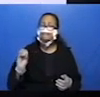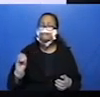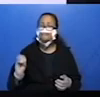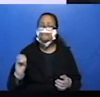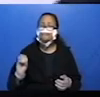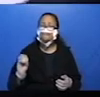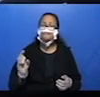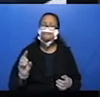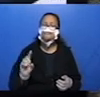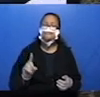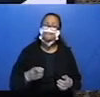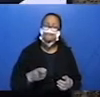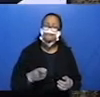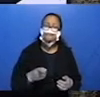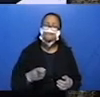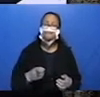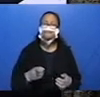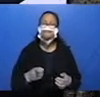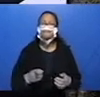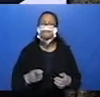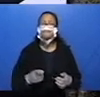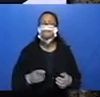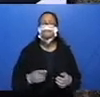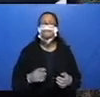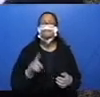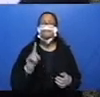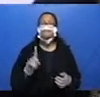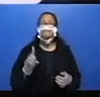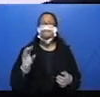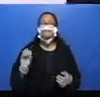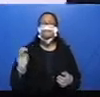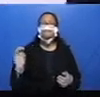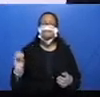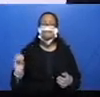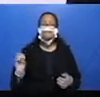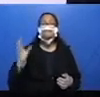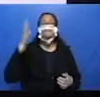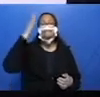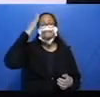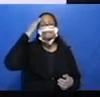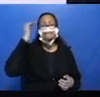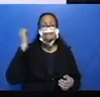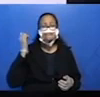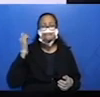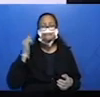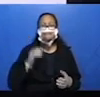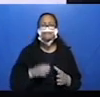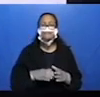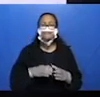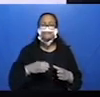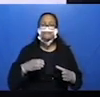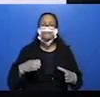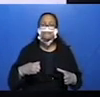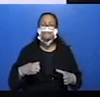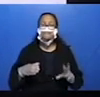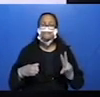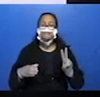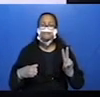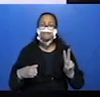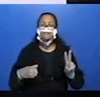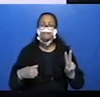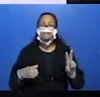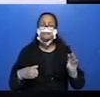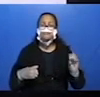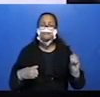150. Então eu já vou jogar 100, porque eu sei que 100 vai aumentar 2 zeros. Olha lá, ó, 15,